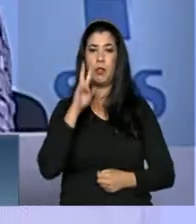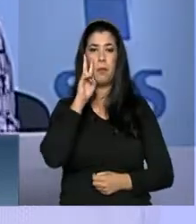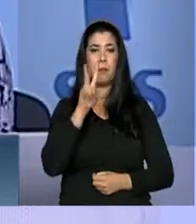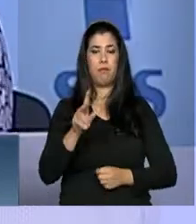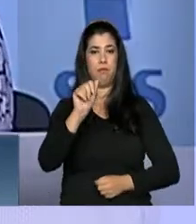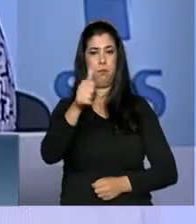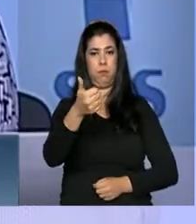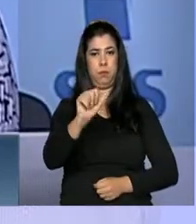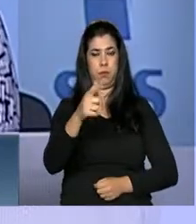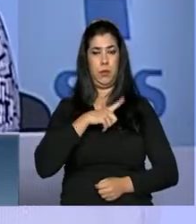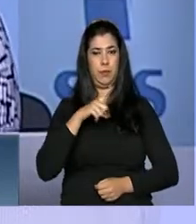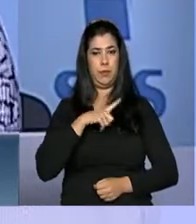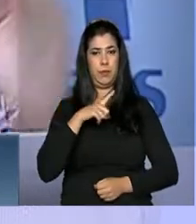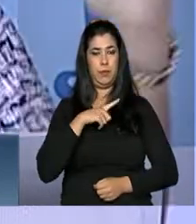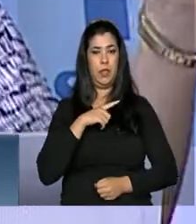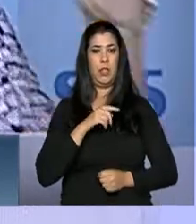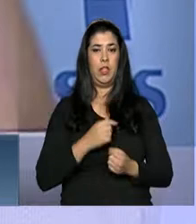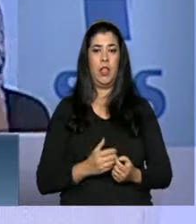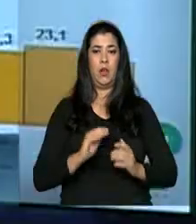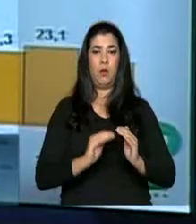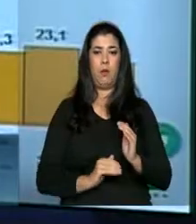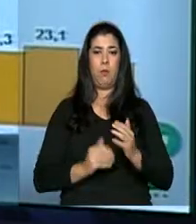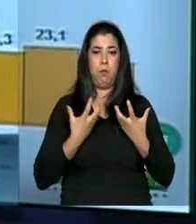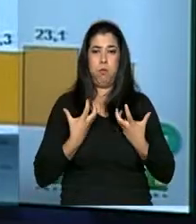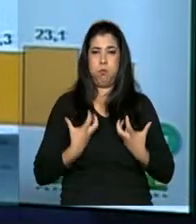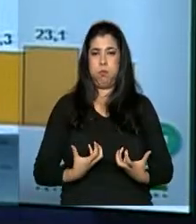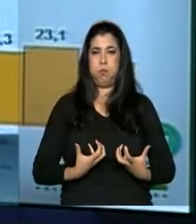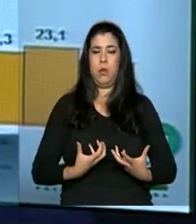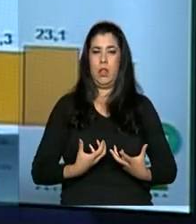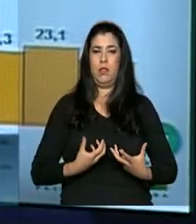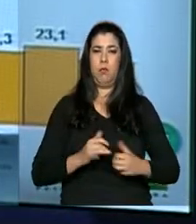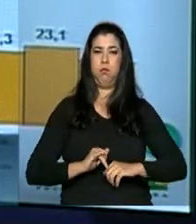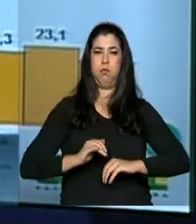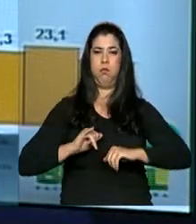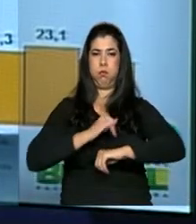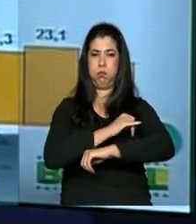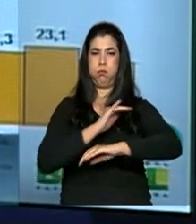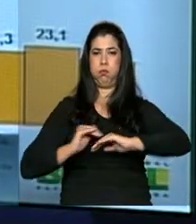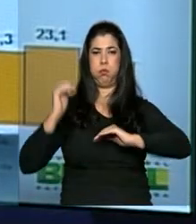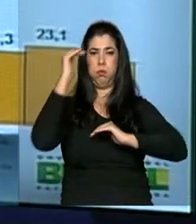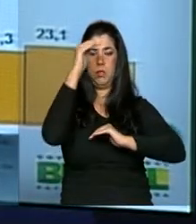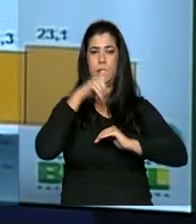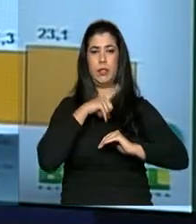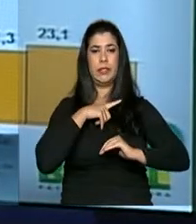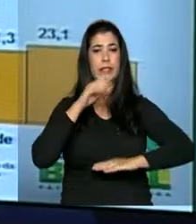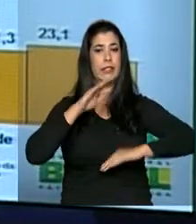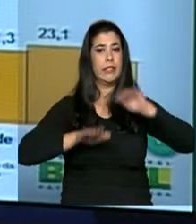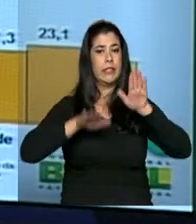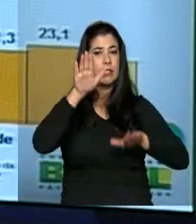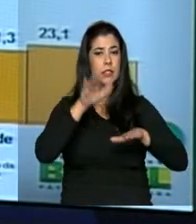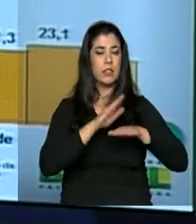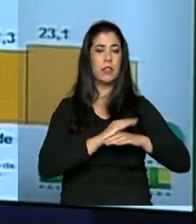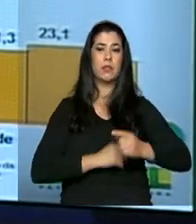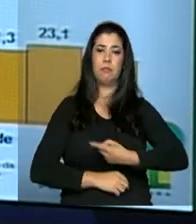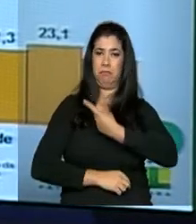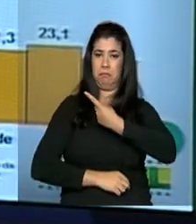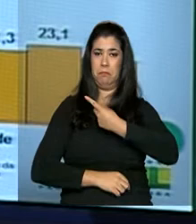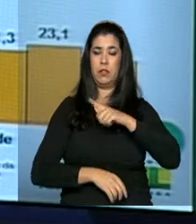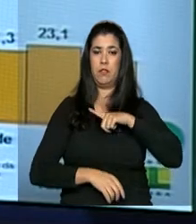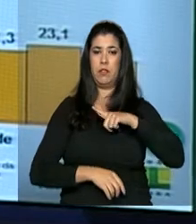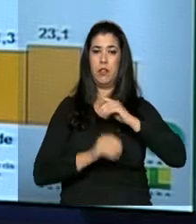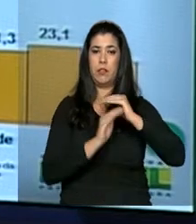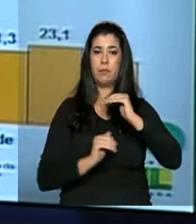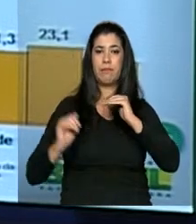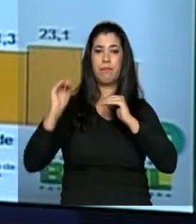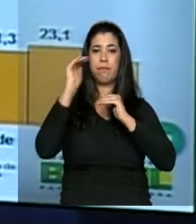vocês podem ver pelas curvas, essas frequências elas se mantêm muito elevadas, né, mesmo com o aumento